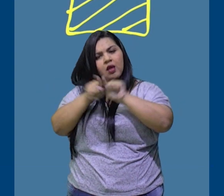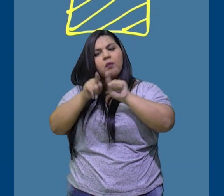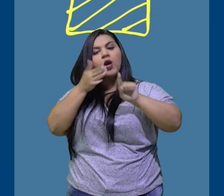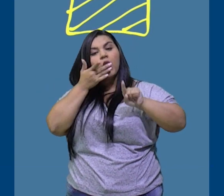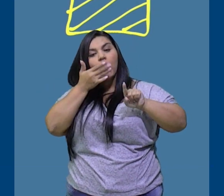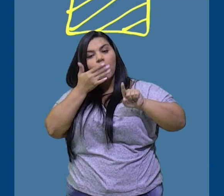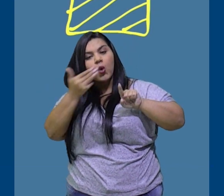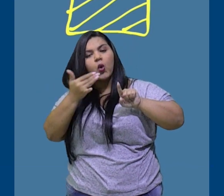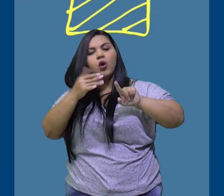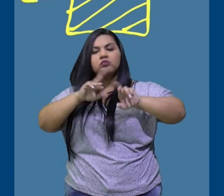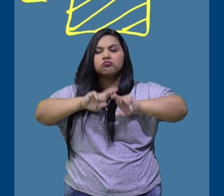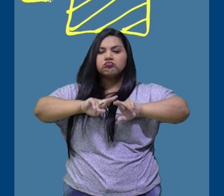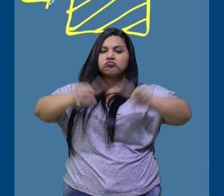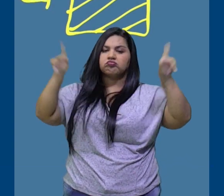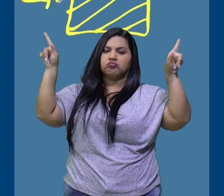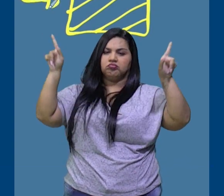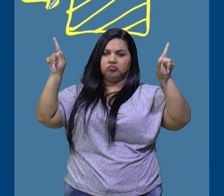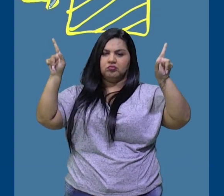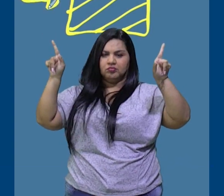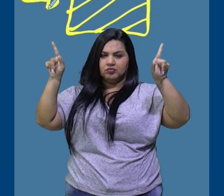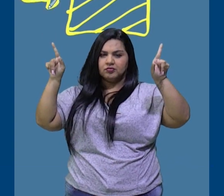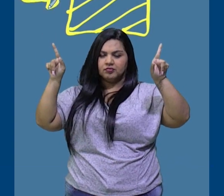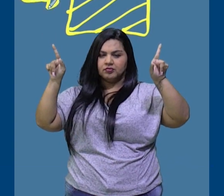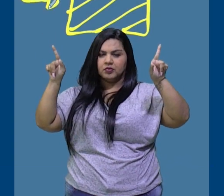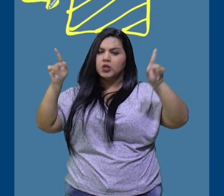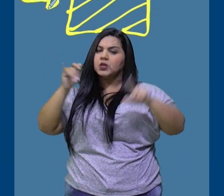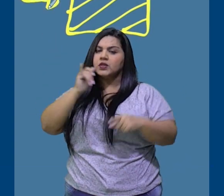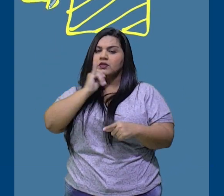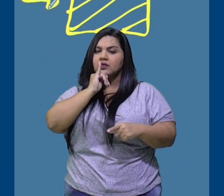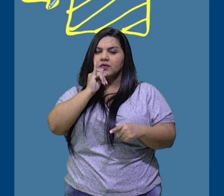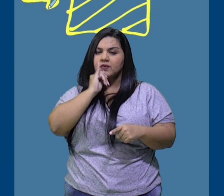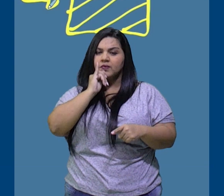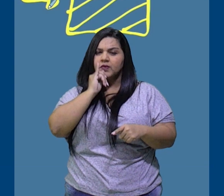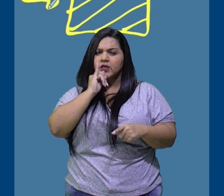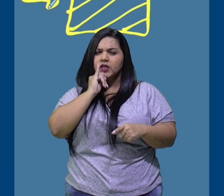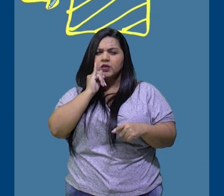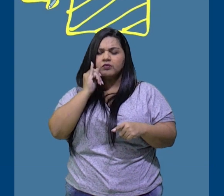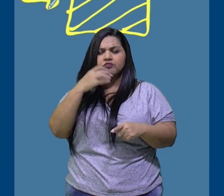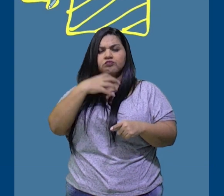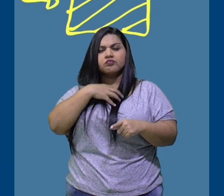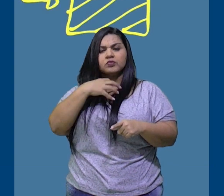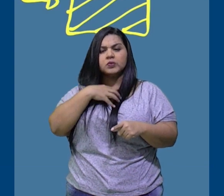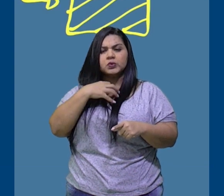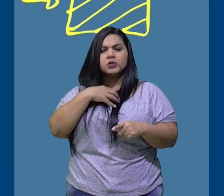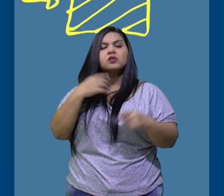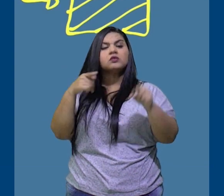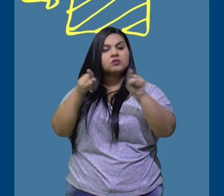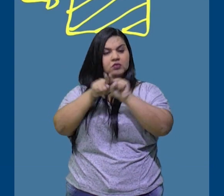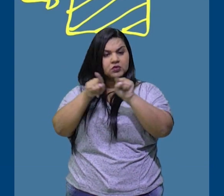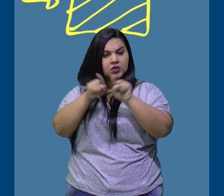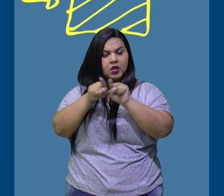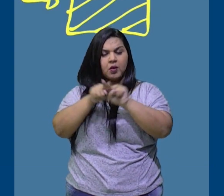Então, a rachura pode ser mais ou menos aqui, por exemplo, dessa forma, né? Os pontos também que ele